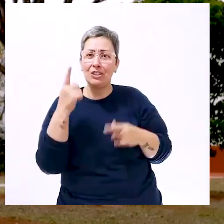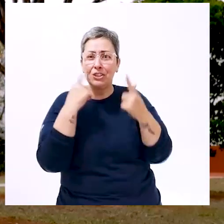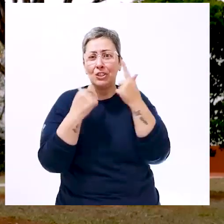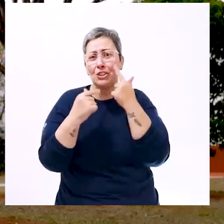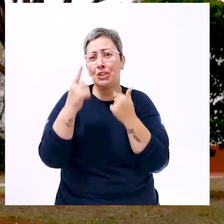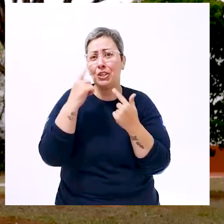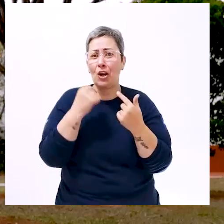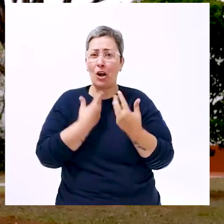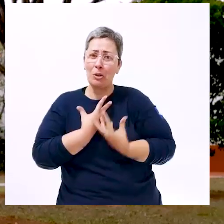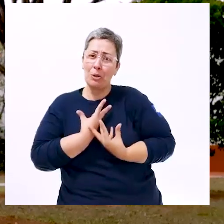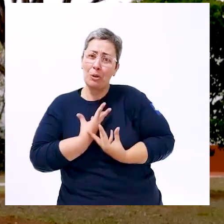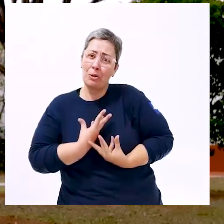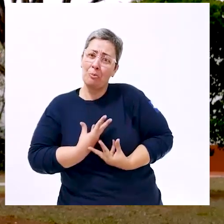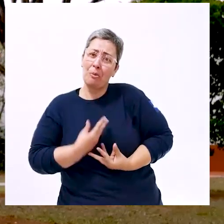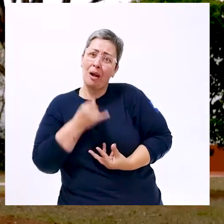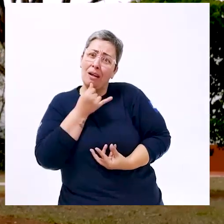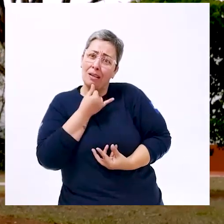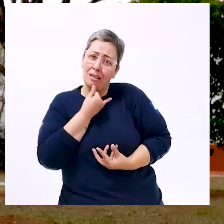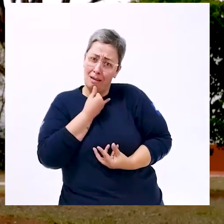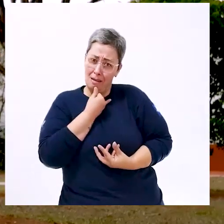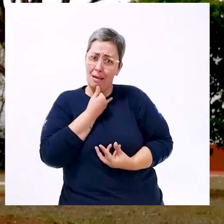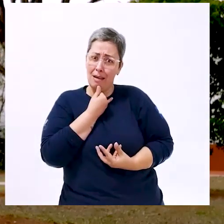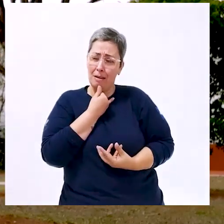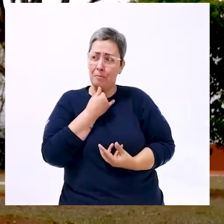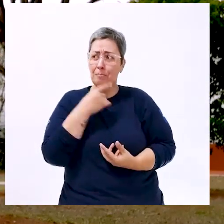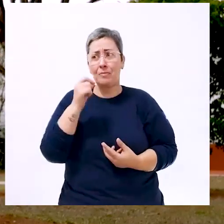choram mágoas de desencanto?